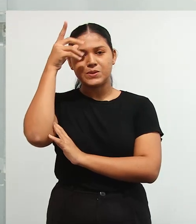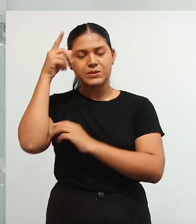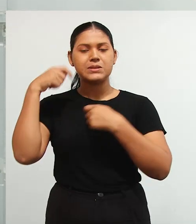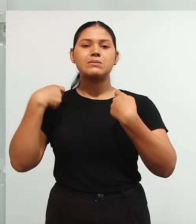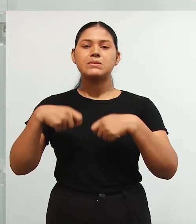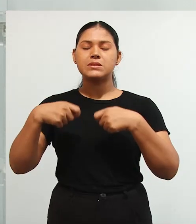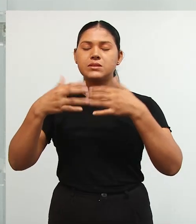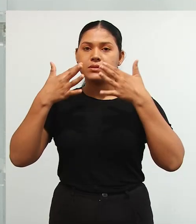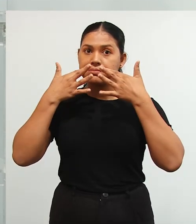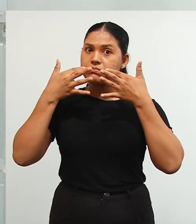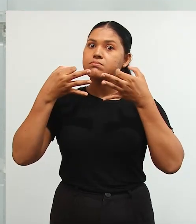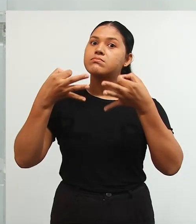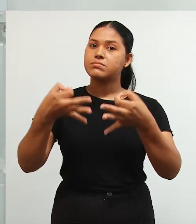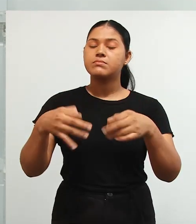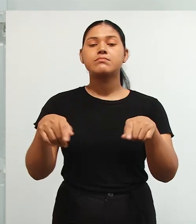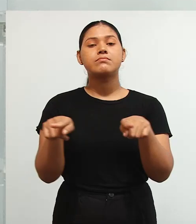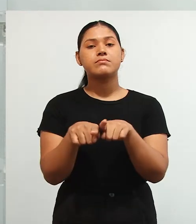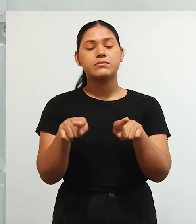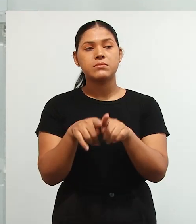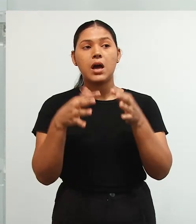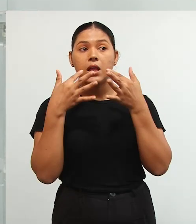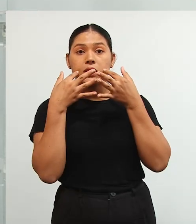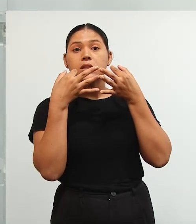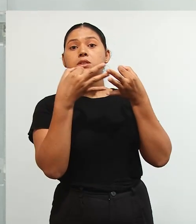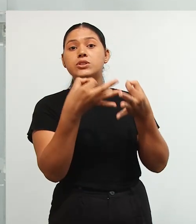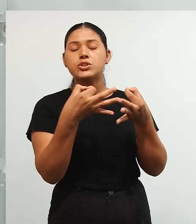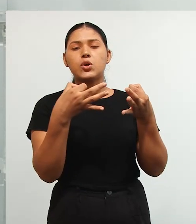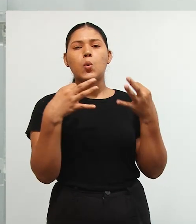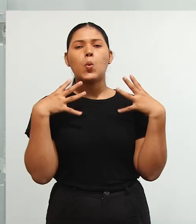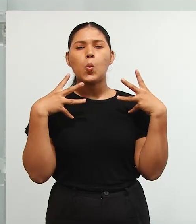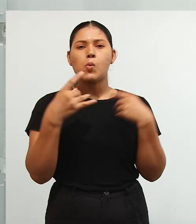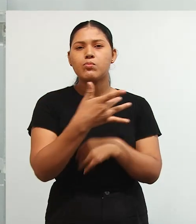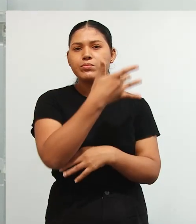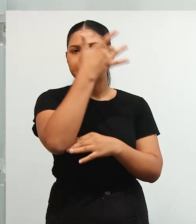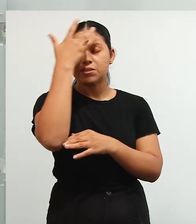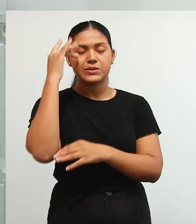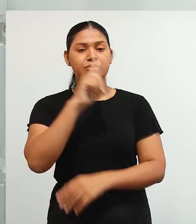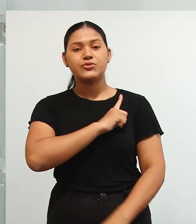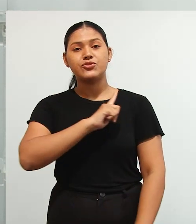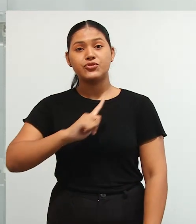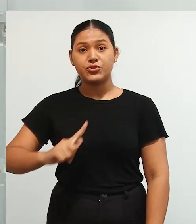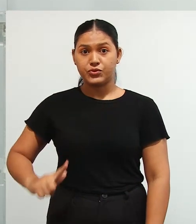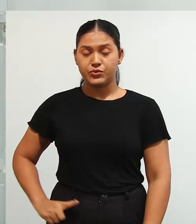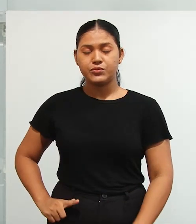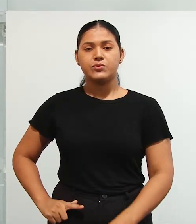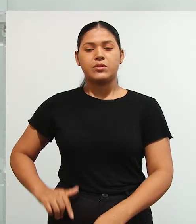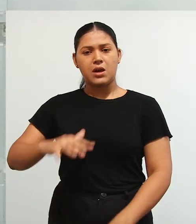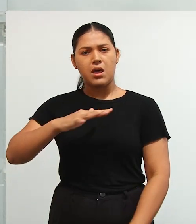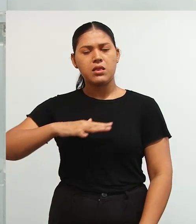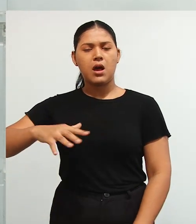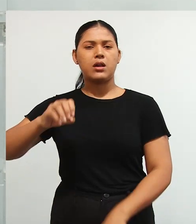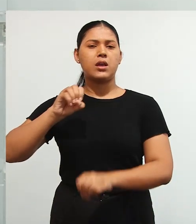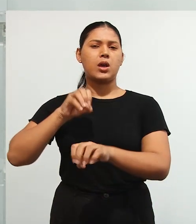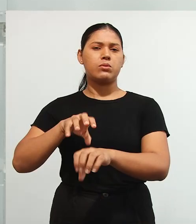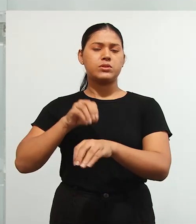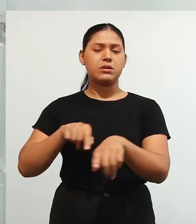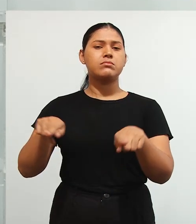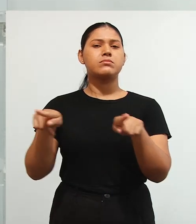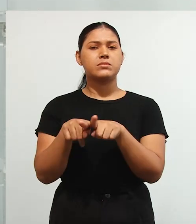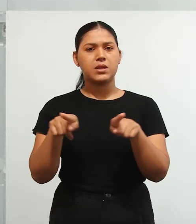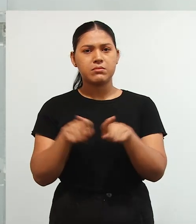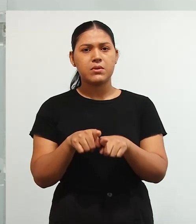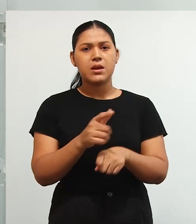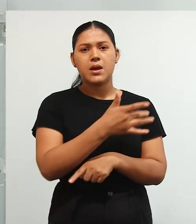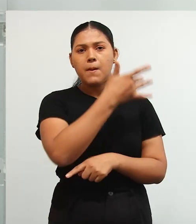muita atenção nossa e também muita atenção dos gestores das políticas educacionais, em todos os níveis, e também